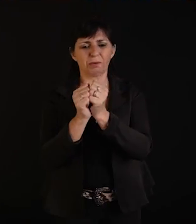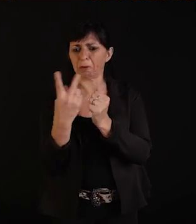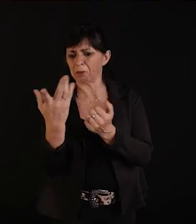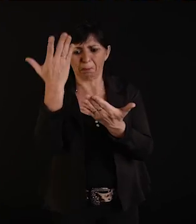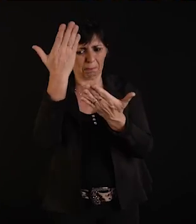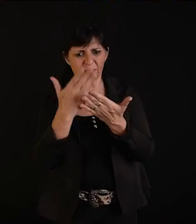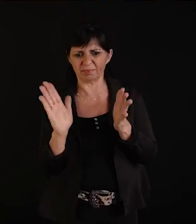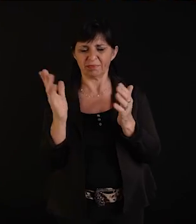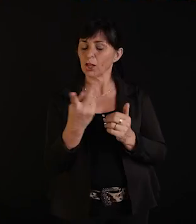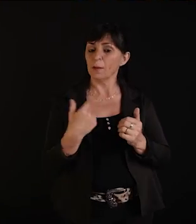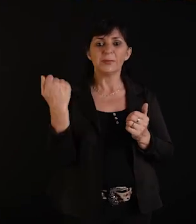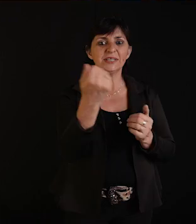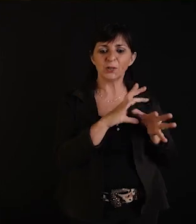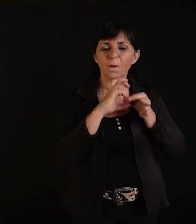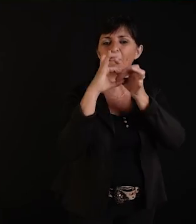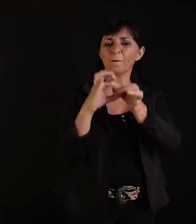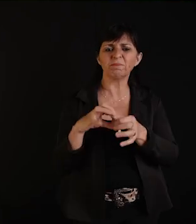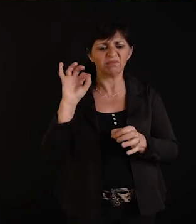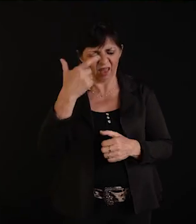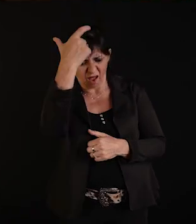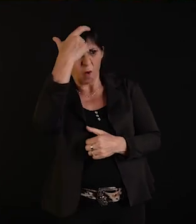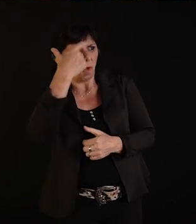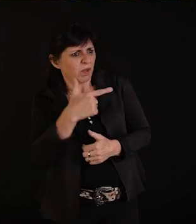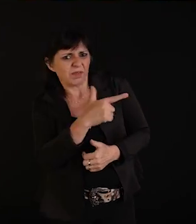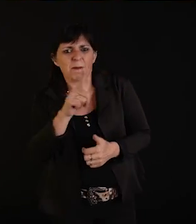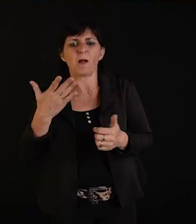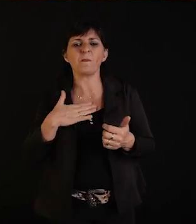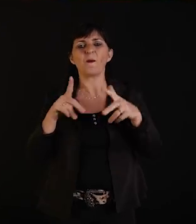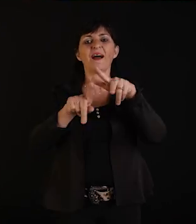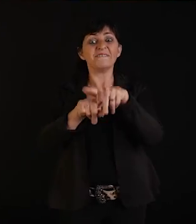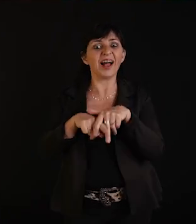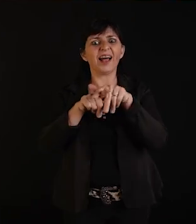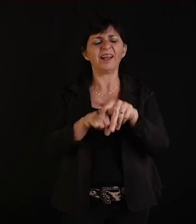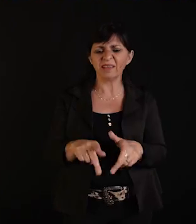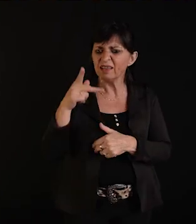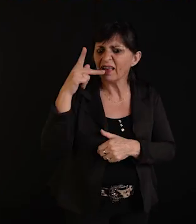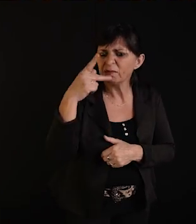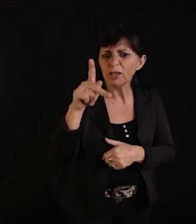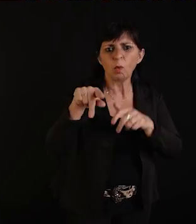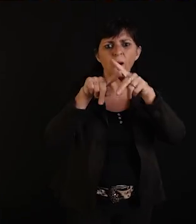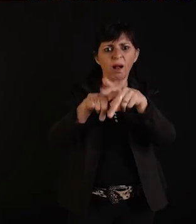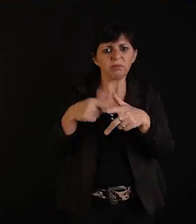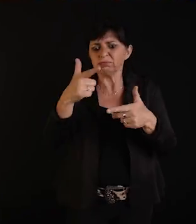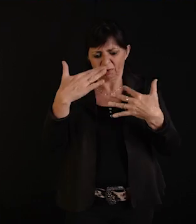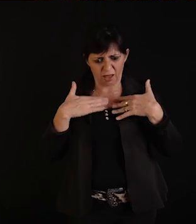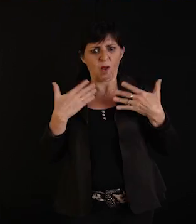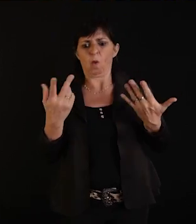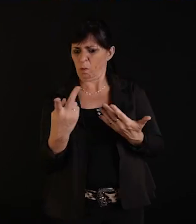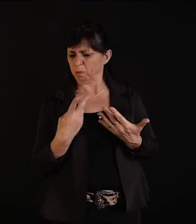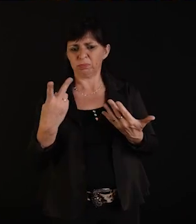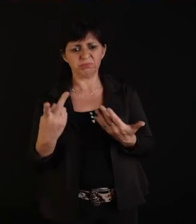a vagar pelo capim. Quem sou eu sem meu cavalo, e será dele sem mim? Pois